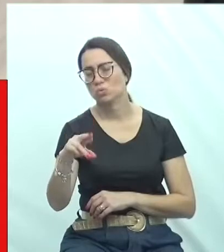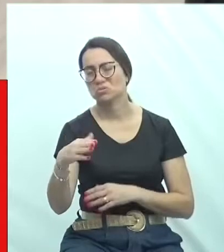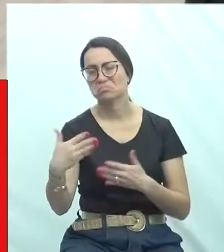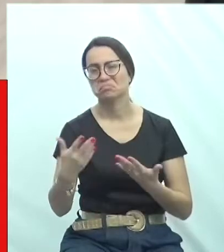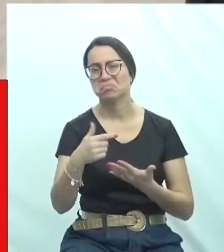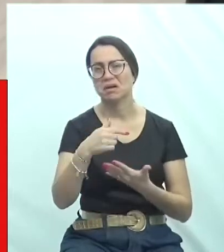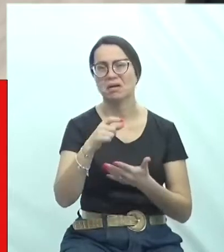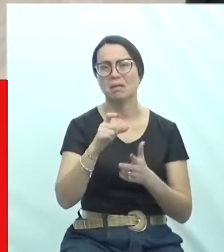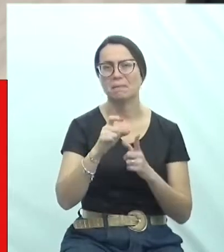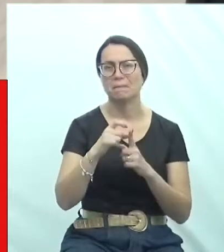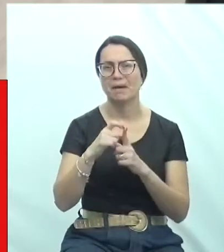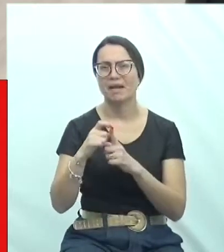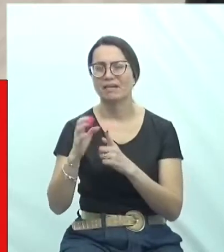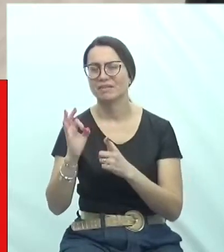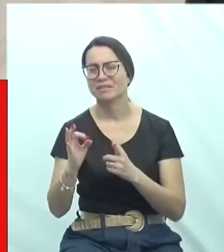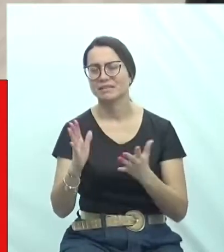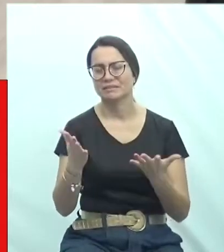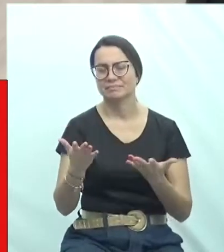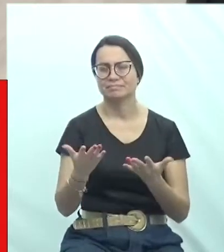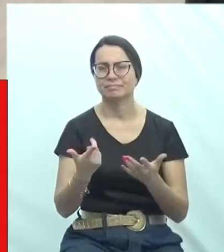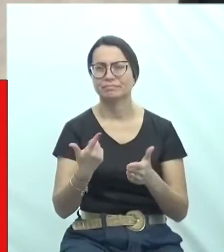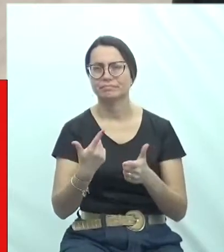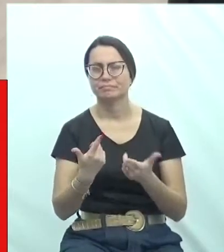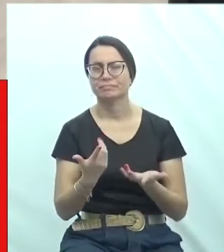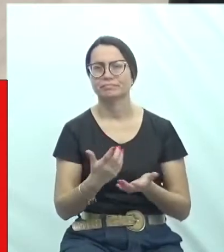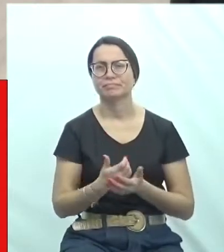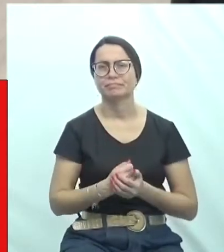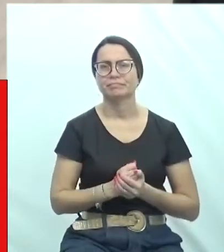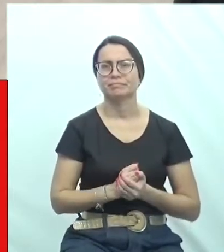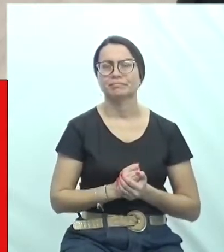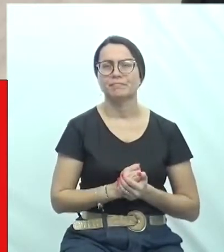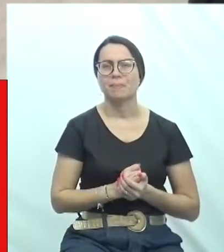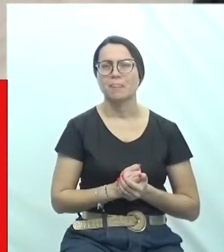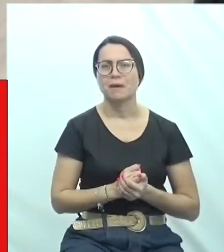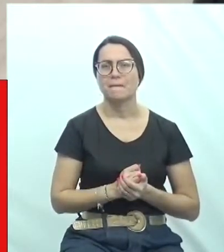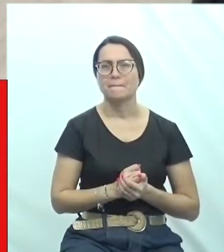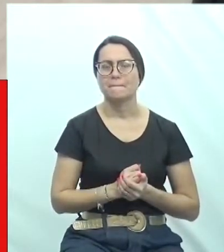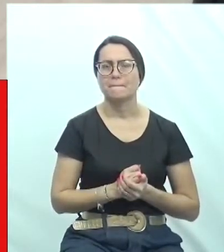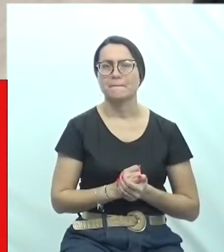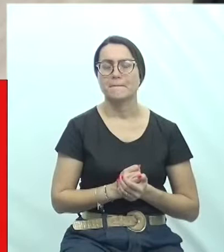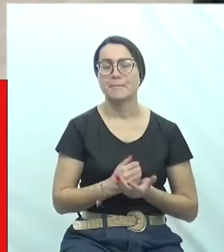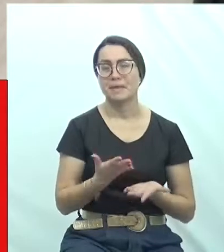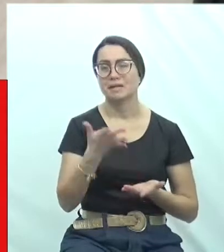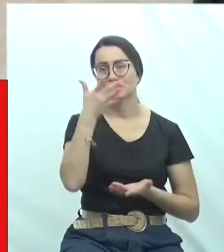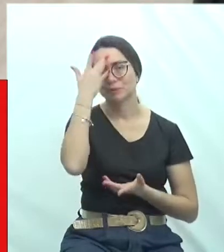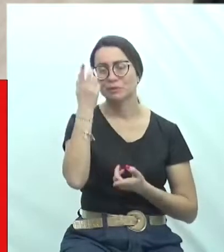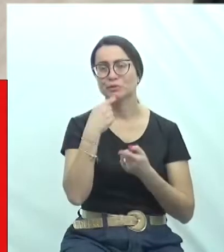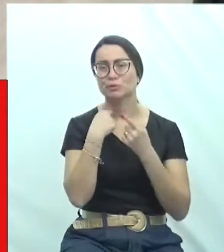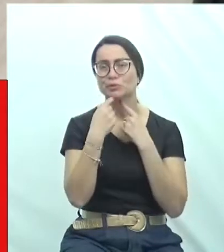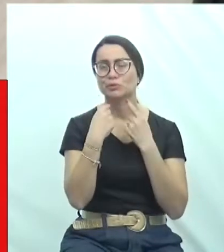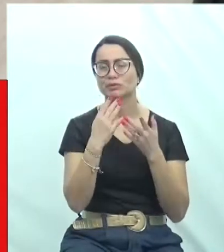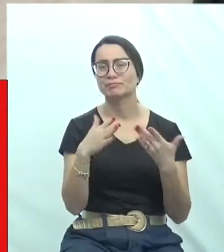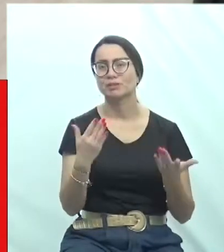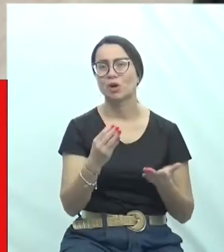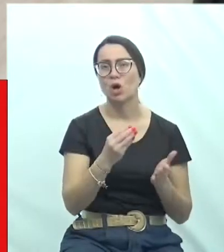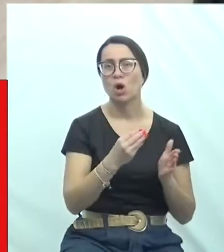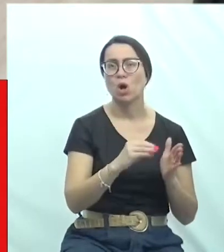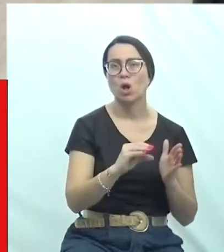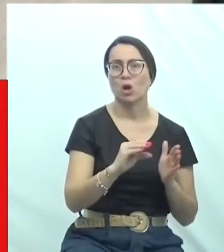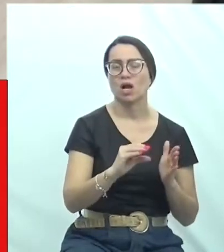a palavra técnica não vem ao caso. E tem essa dúvida, né? A instalação desse